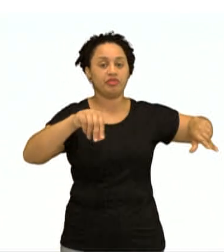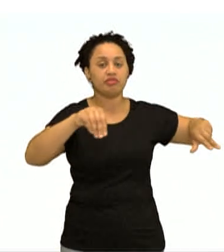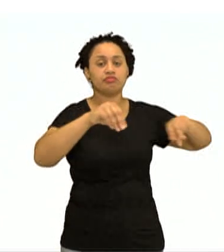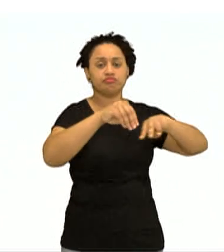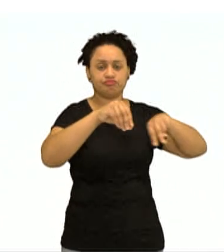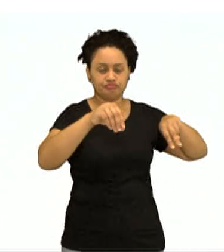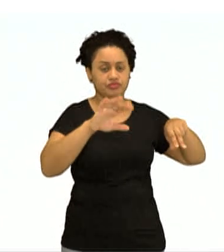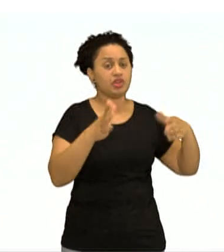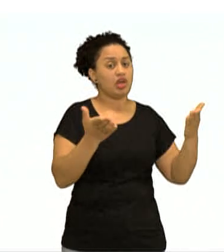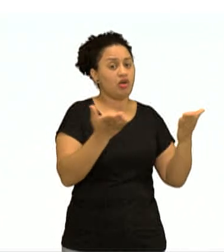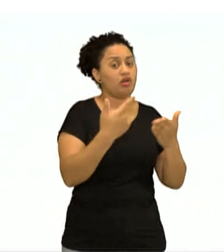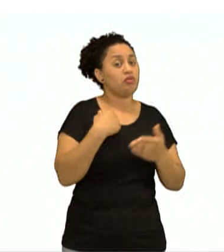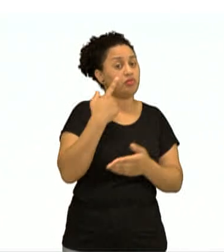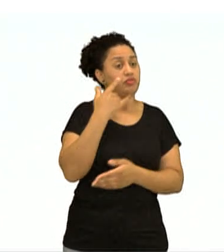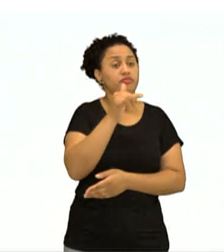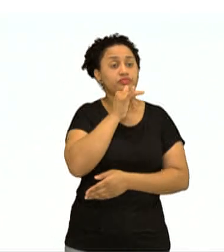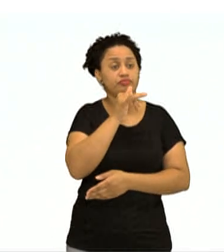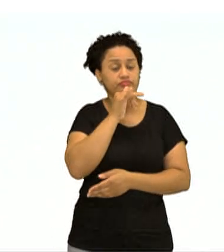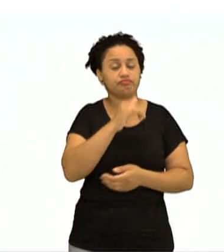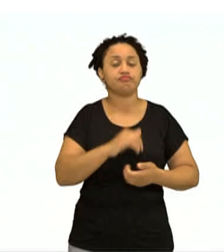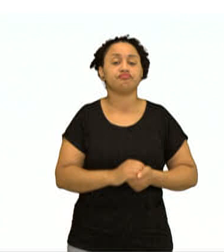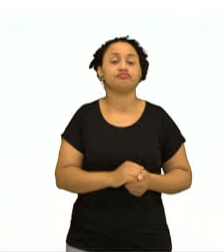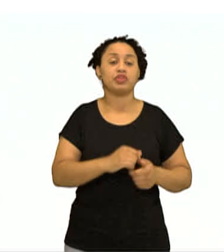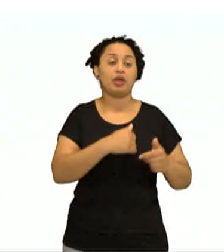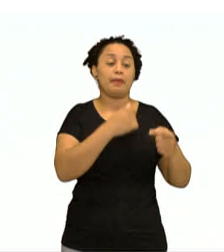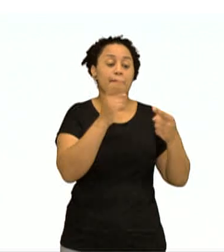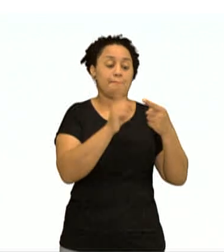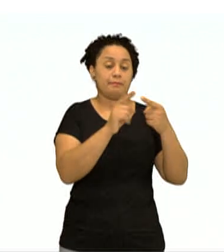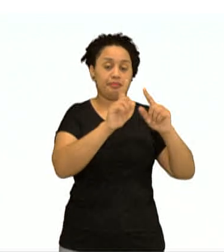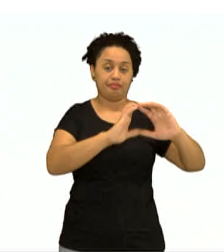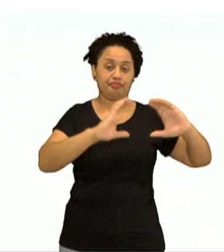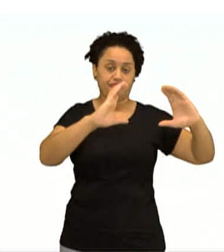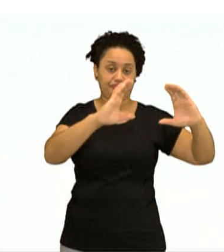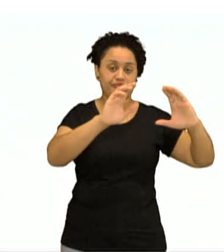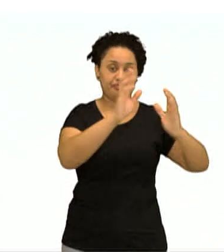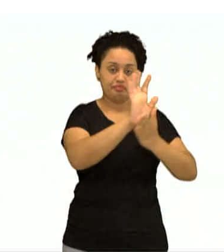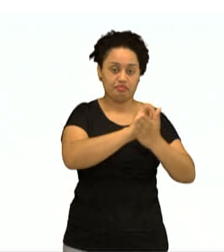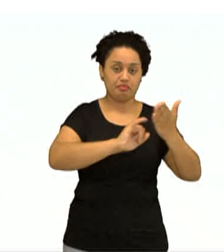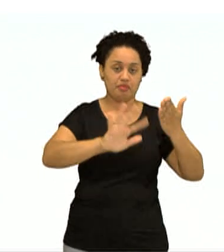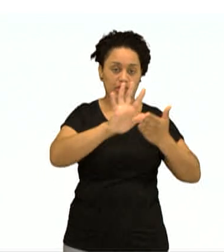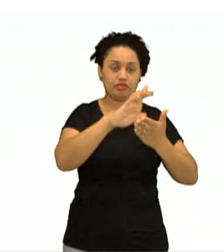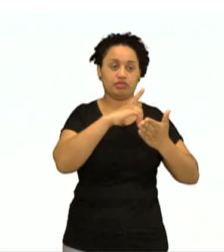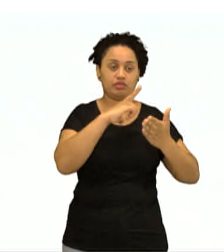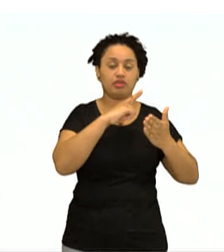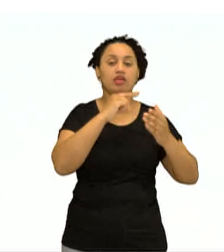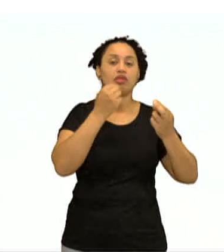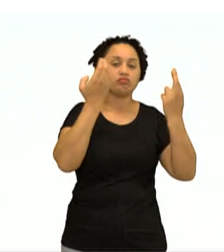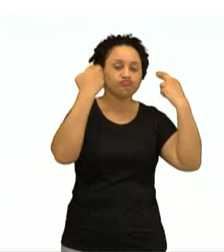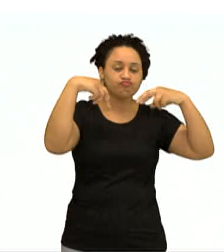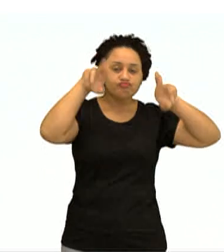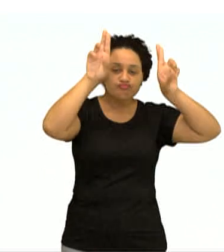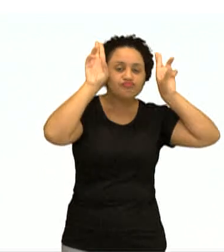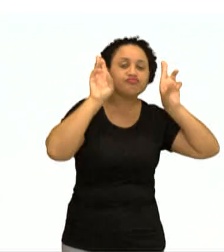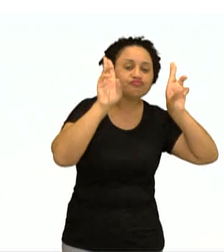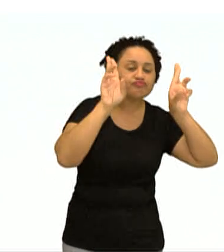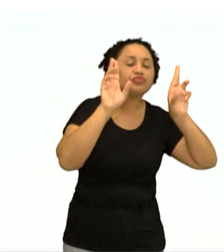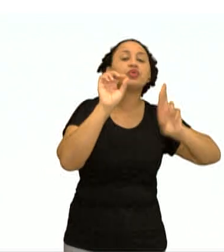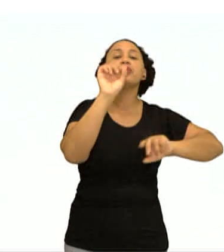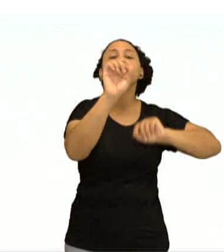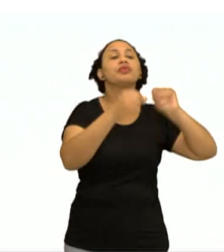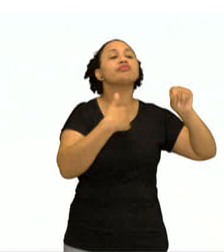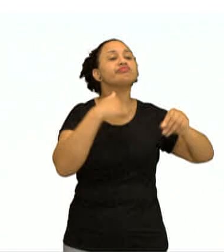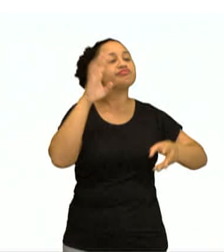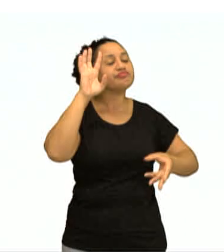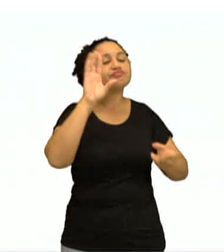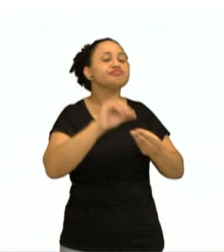exemplos? Aí vai ficar bem claro. Observe. Primeira imagem aqui à esquerda. Nós temos uma ovelha. O que nós podemos tirar